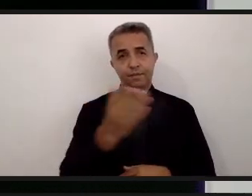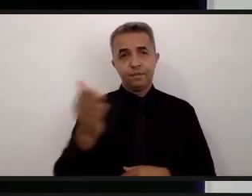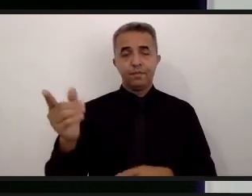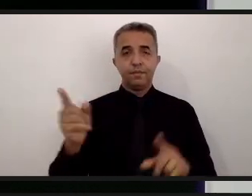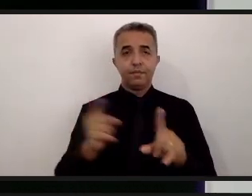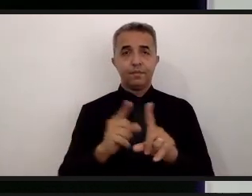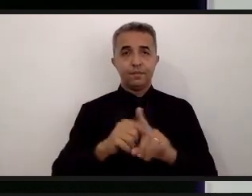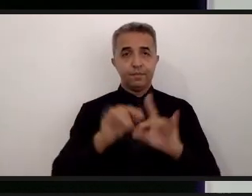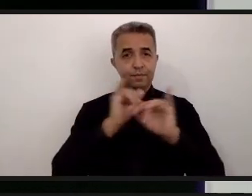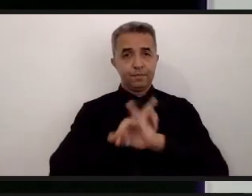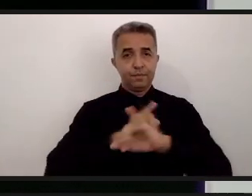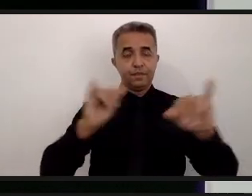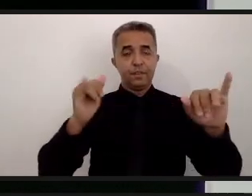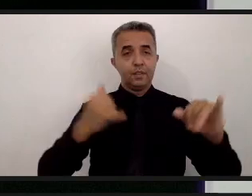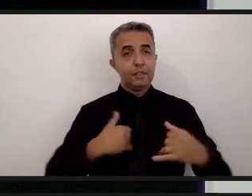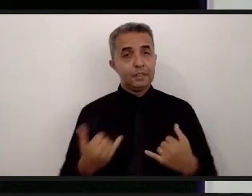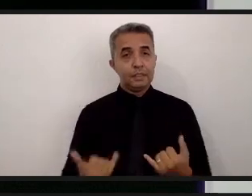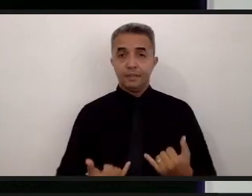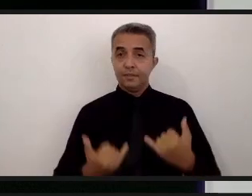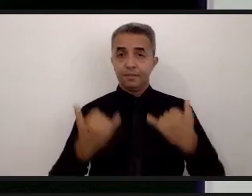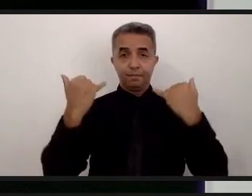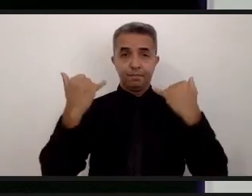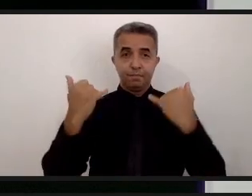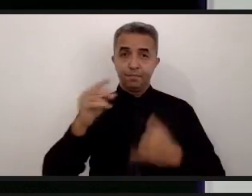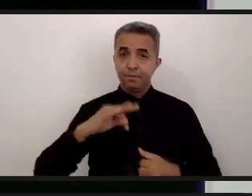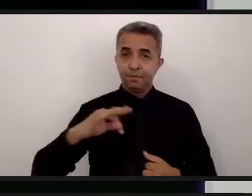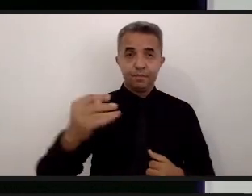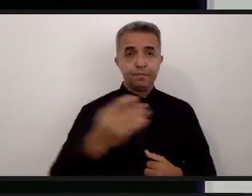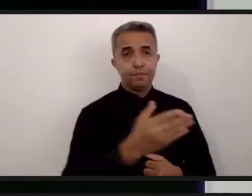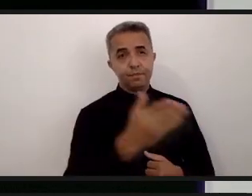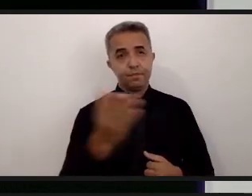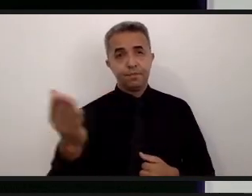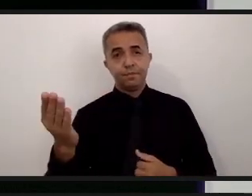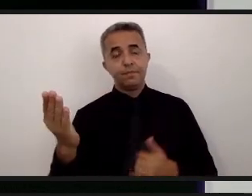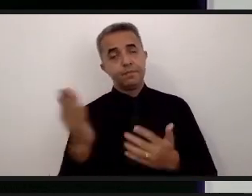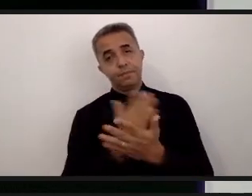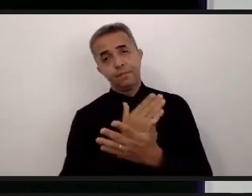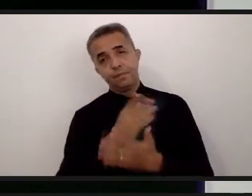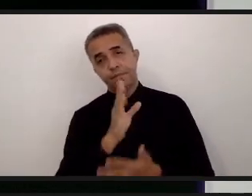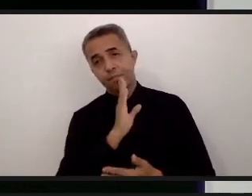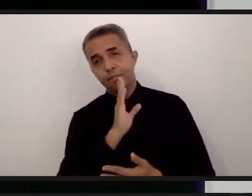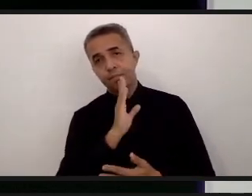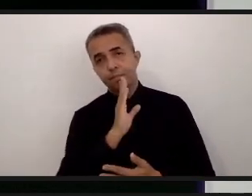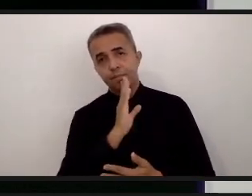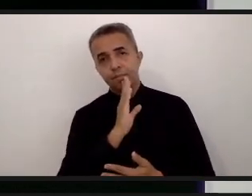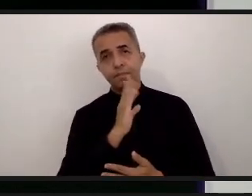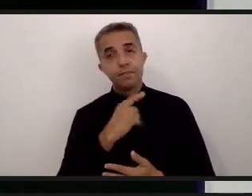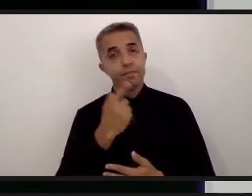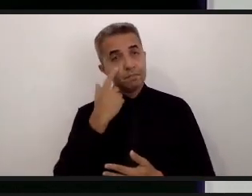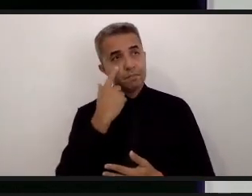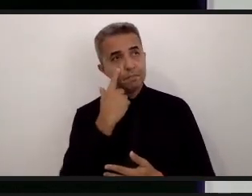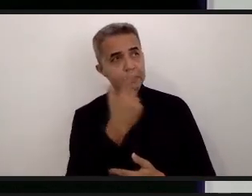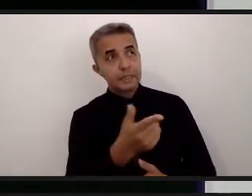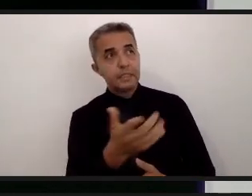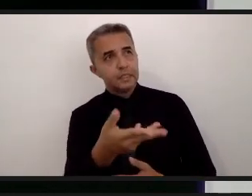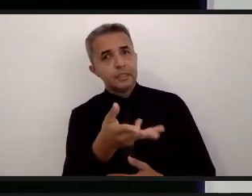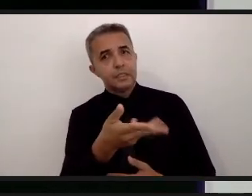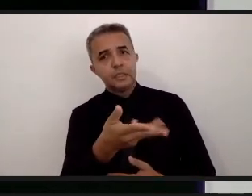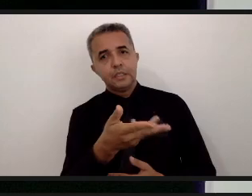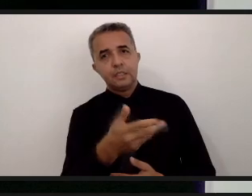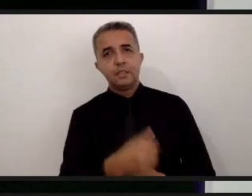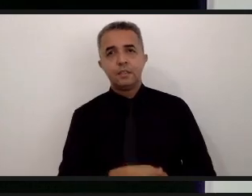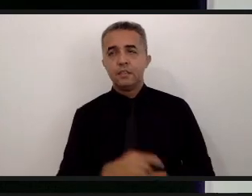muito orgulho e de todas vocês. Algumas eu conheço, vejo a correria, sei, né? Edna